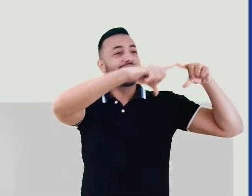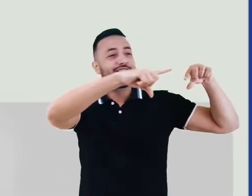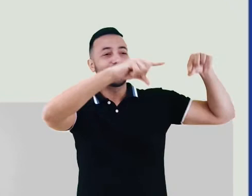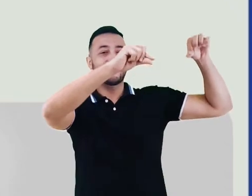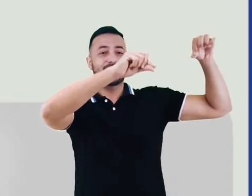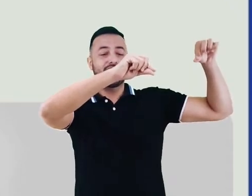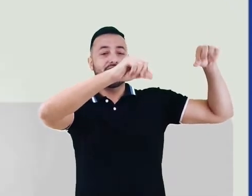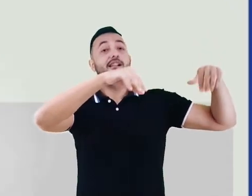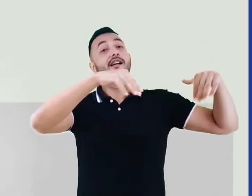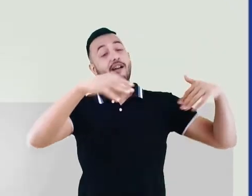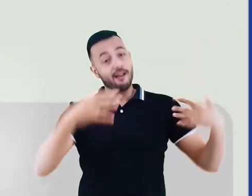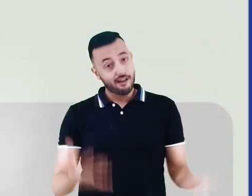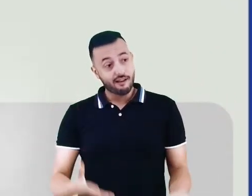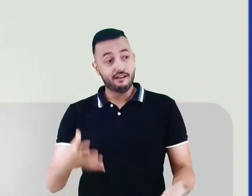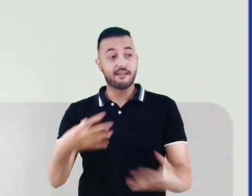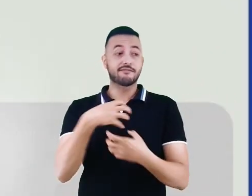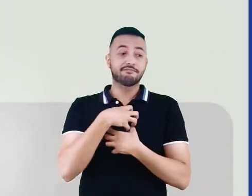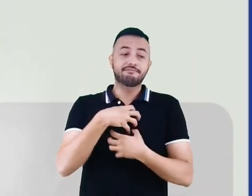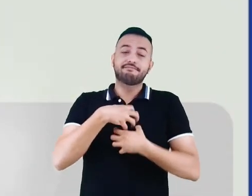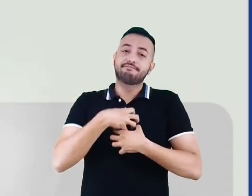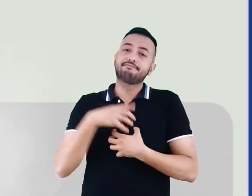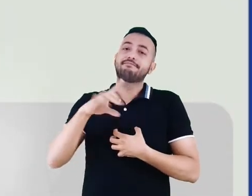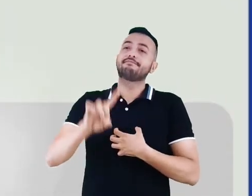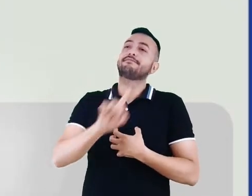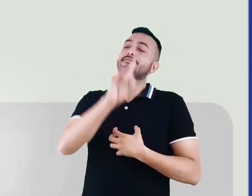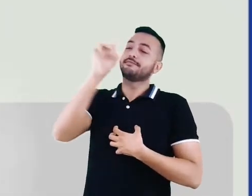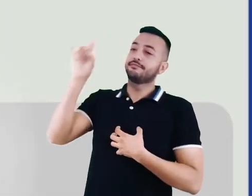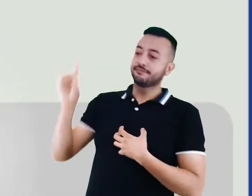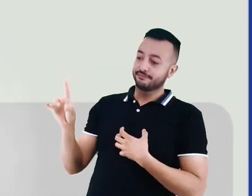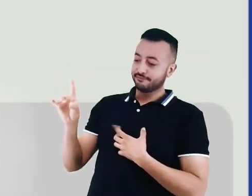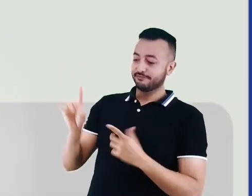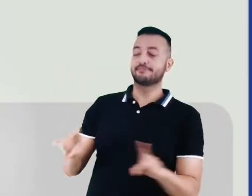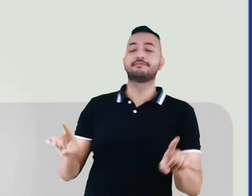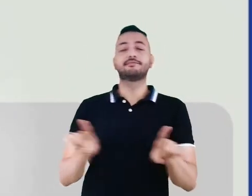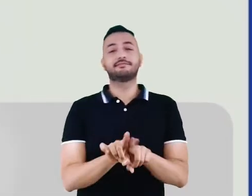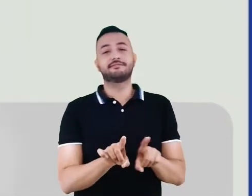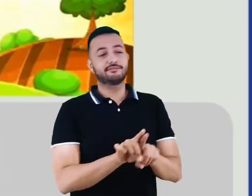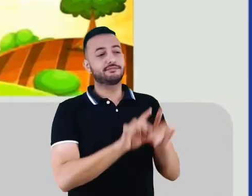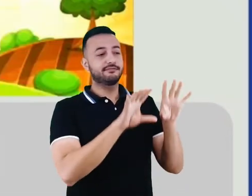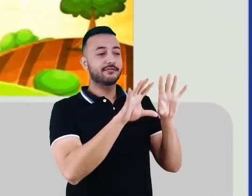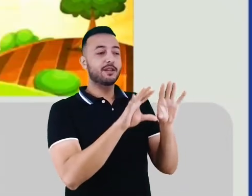movimento aí é o que dá origem tanto ao dia quanto à